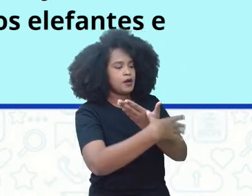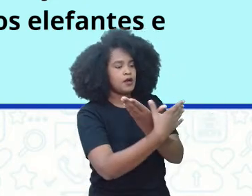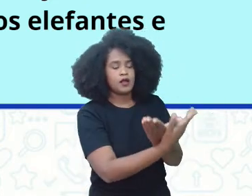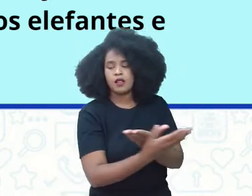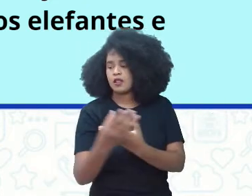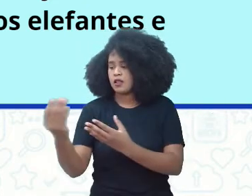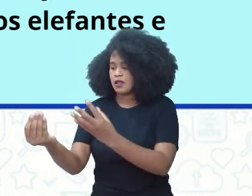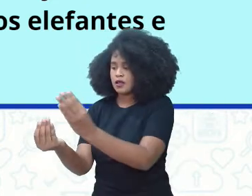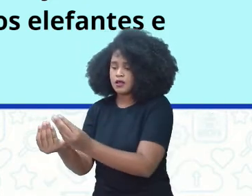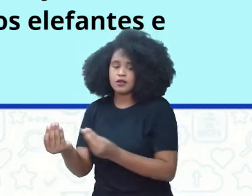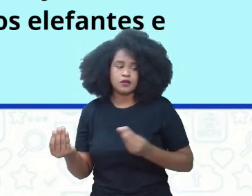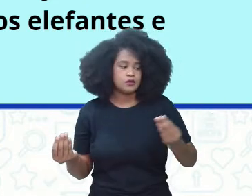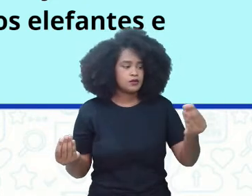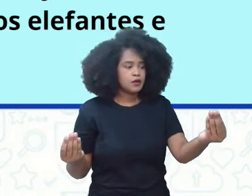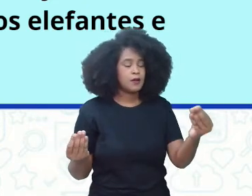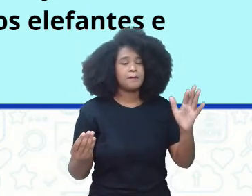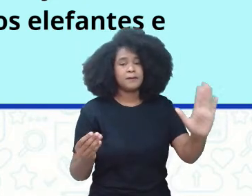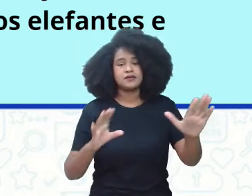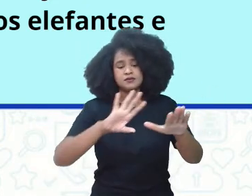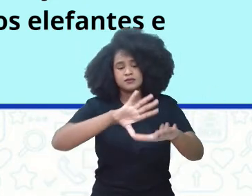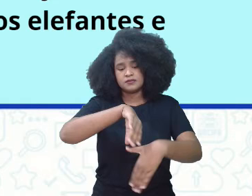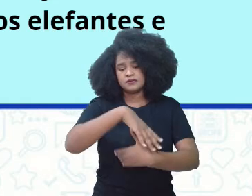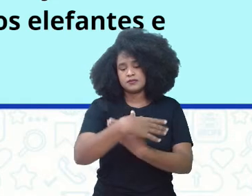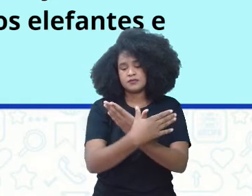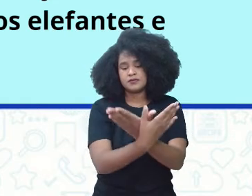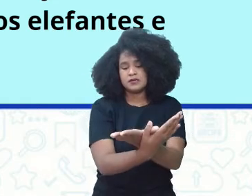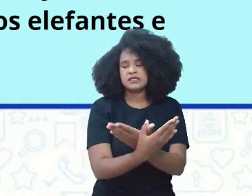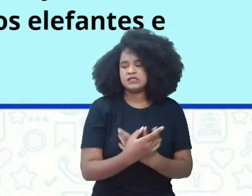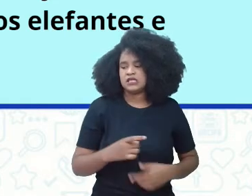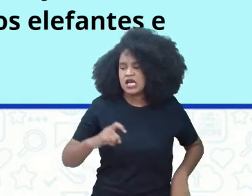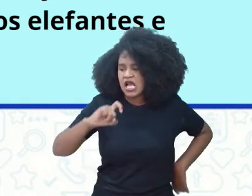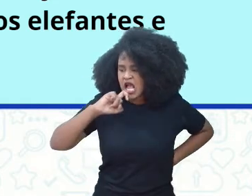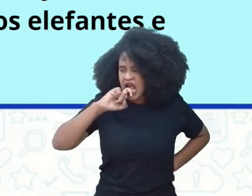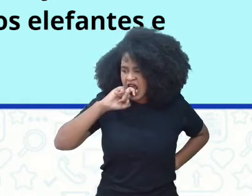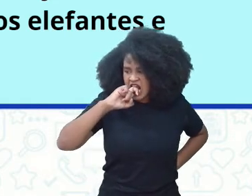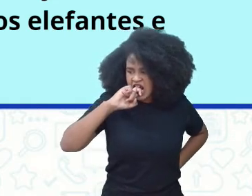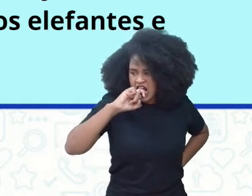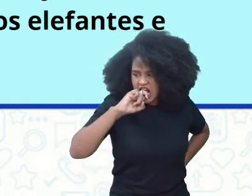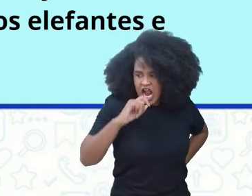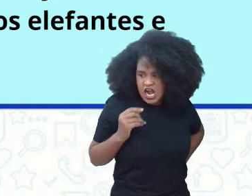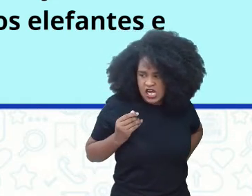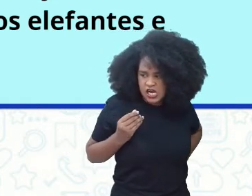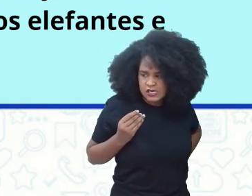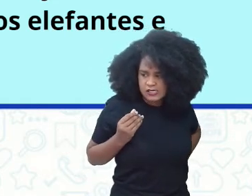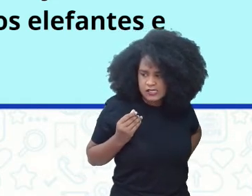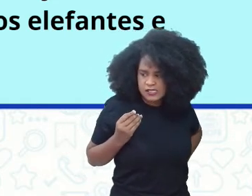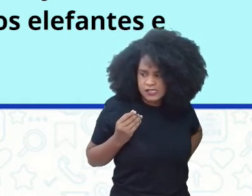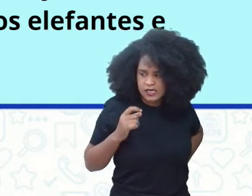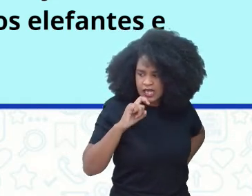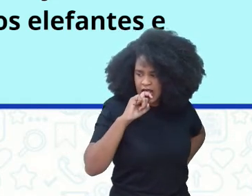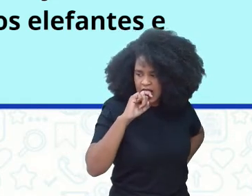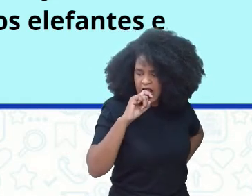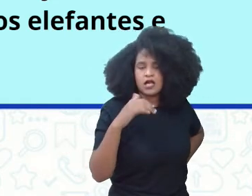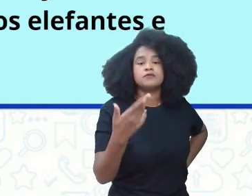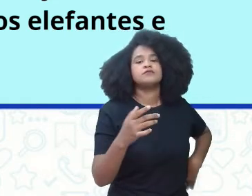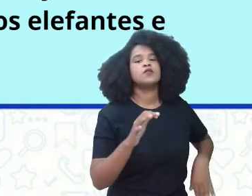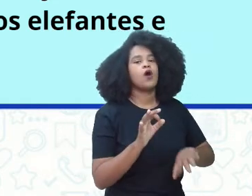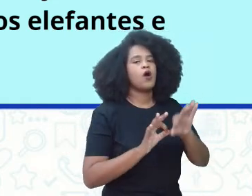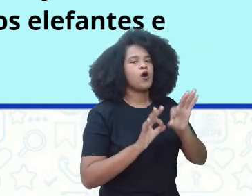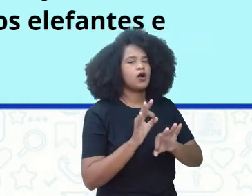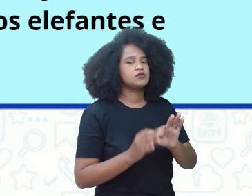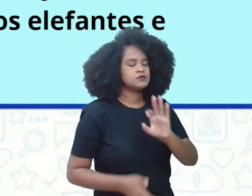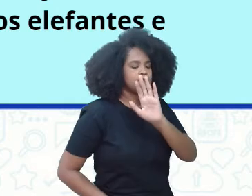caça. Mas a baleia ficou com inveja da sorte do galo e planejou uma grande